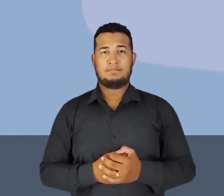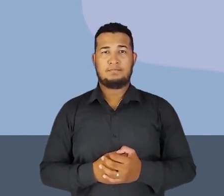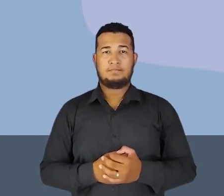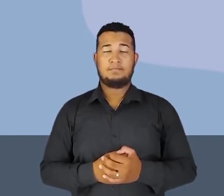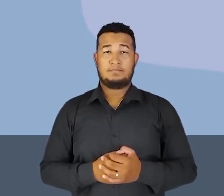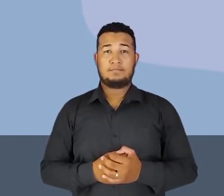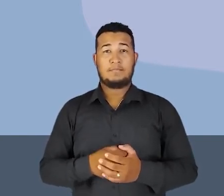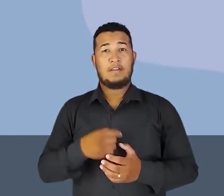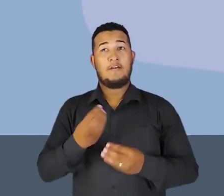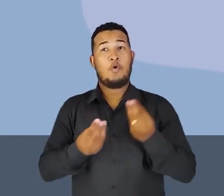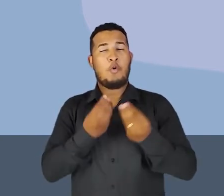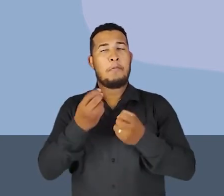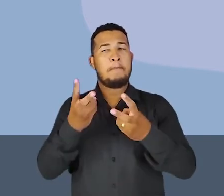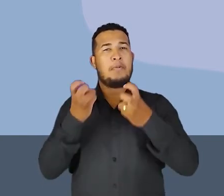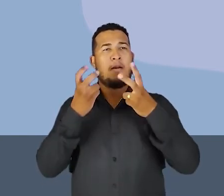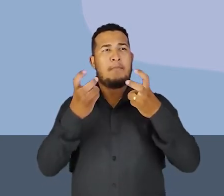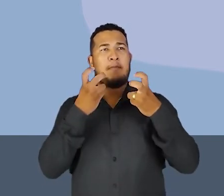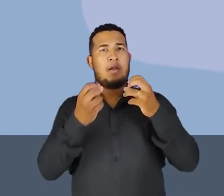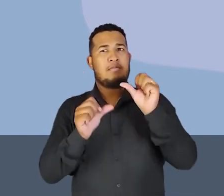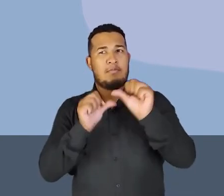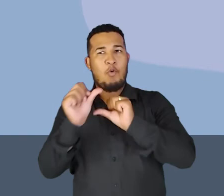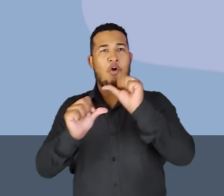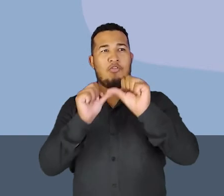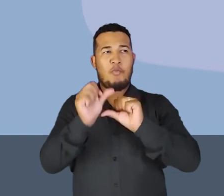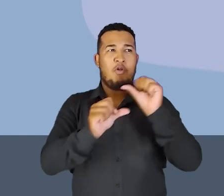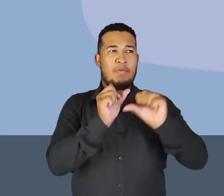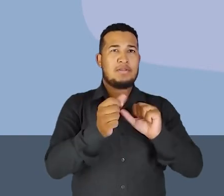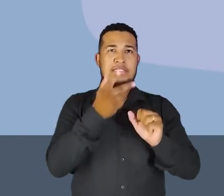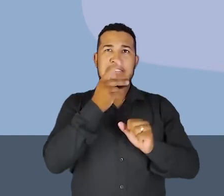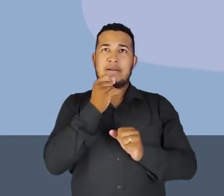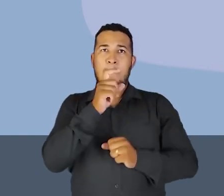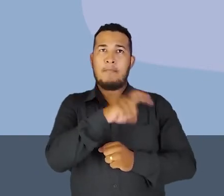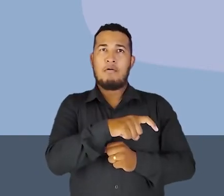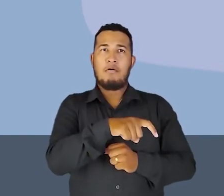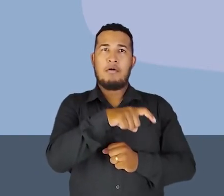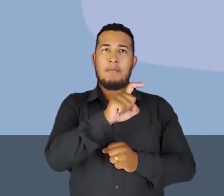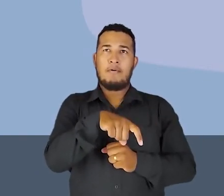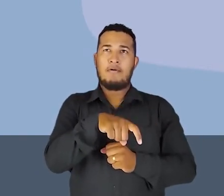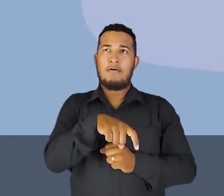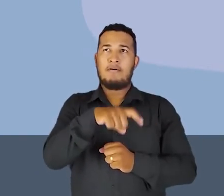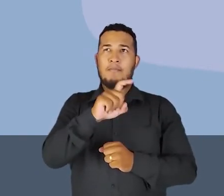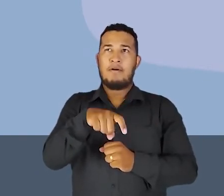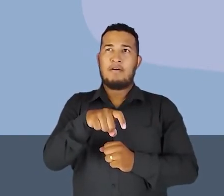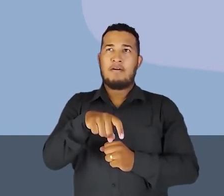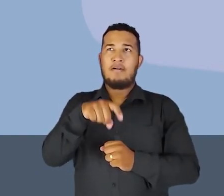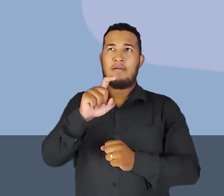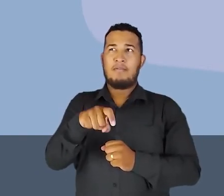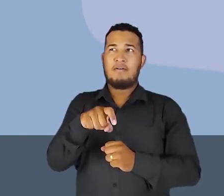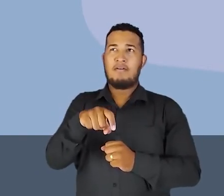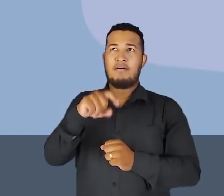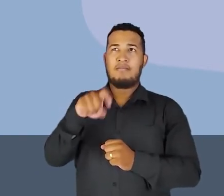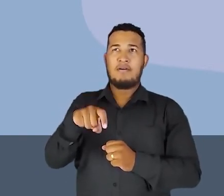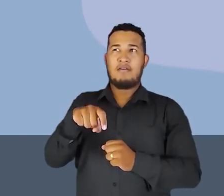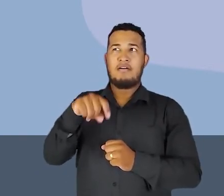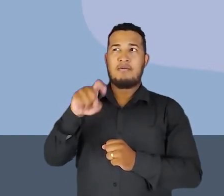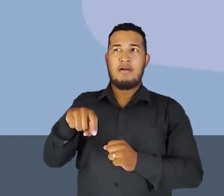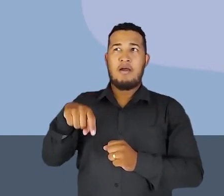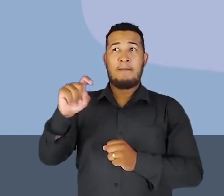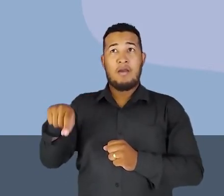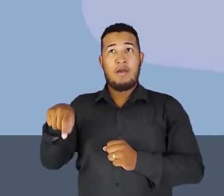Como a gente vai percebendo a mudança de uma nota, né, da escala musical até a última